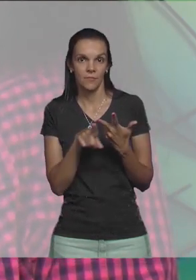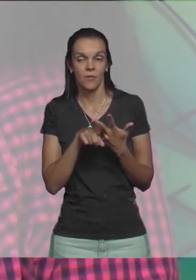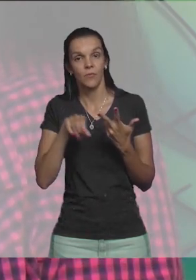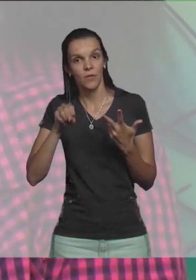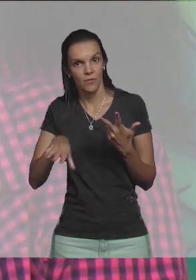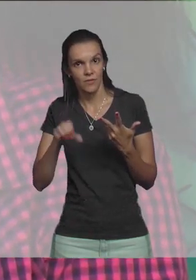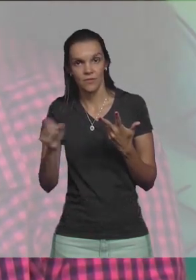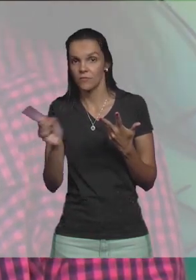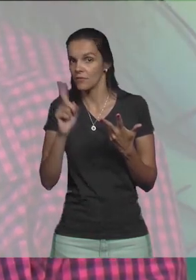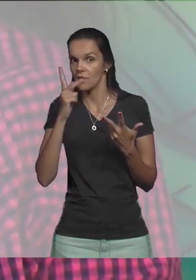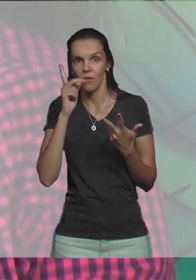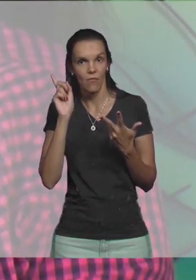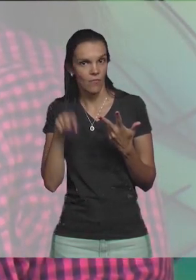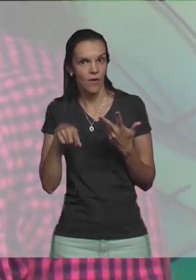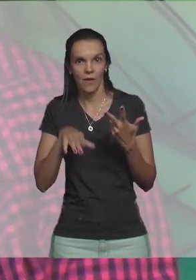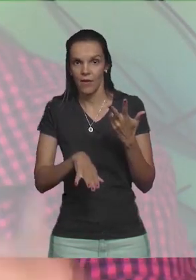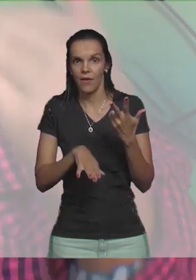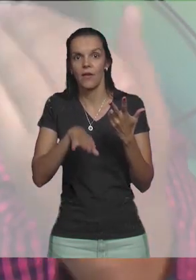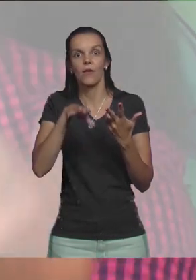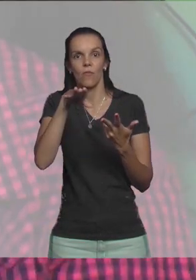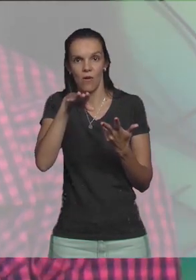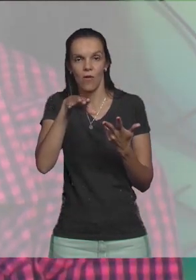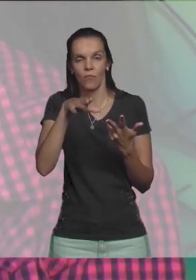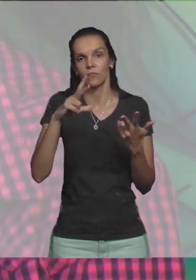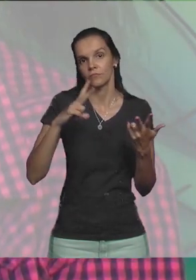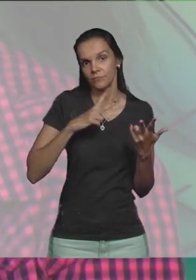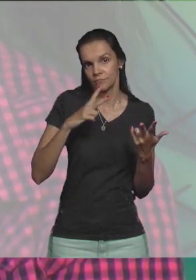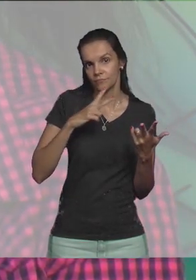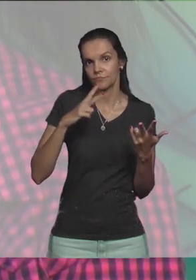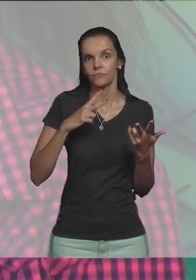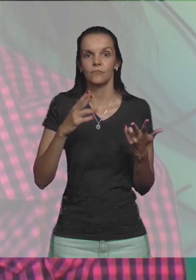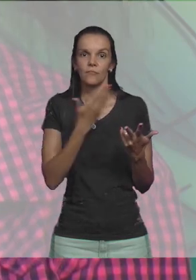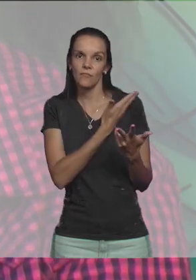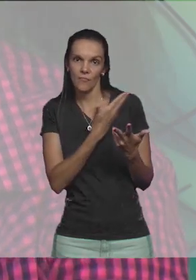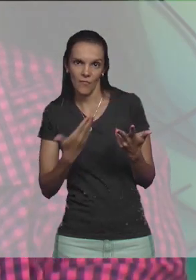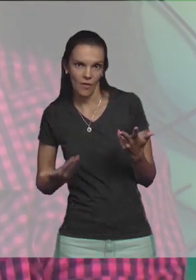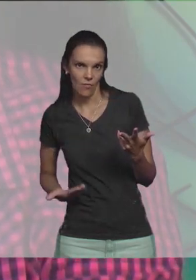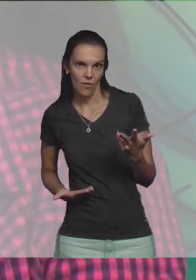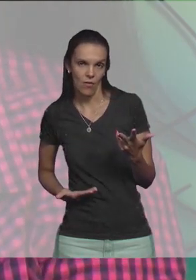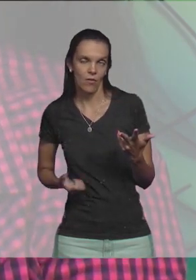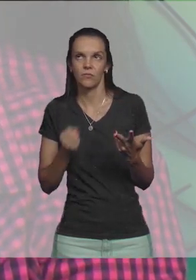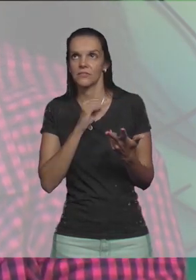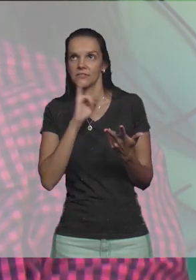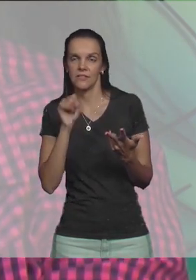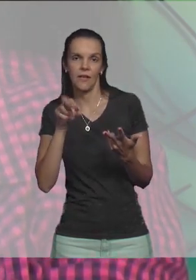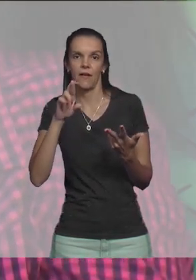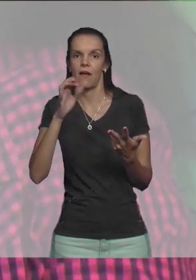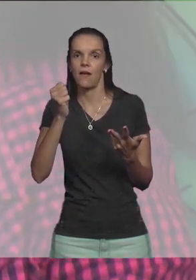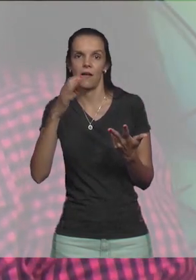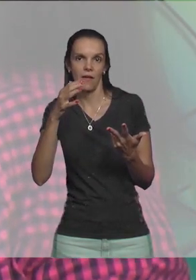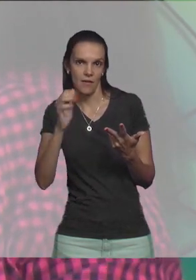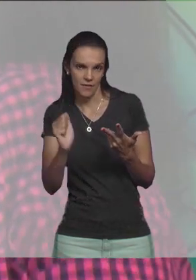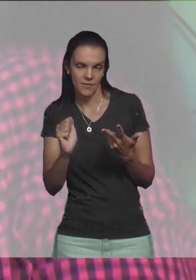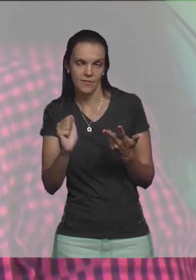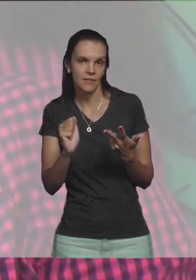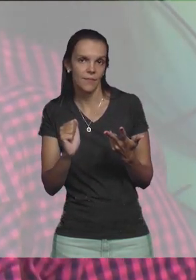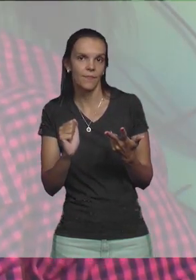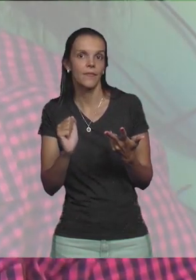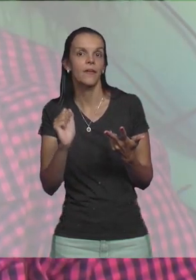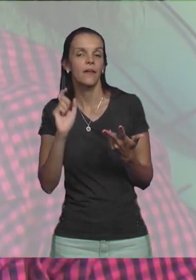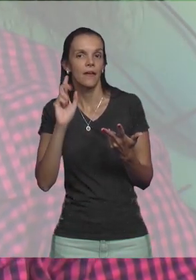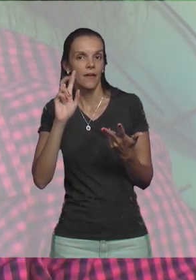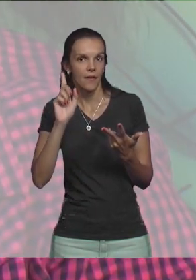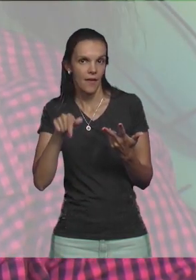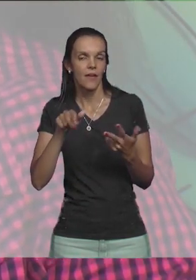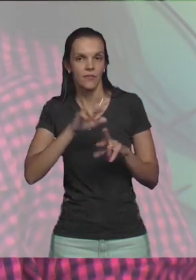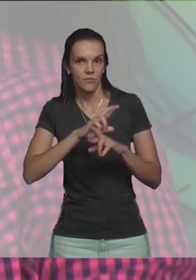é desigual no Brasil. Quem estuda em escola pública e quem estuda em escola privada, isso independente da raça, é desigual, a gente sabe que